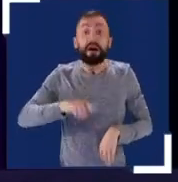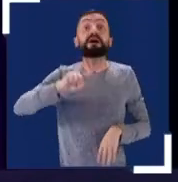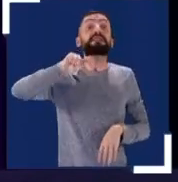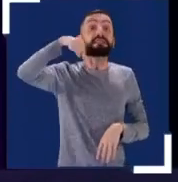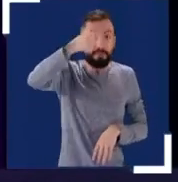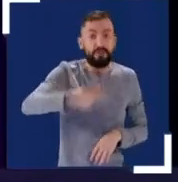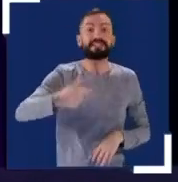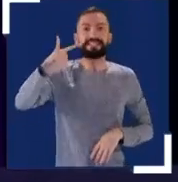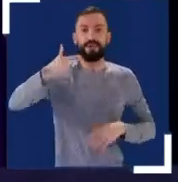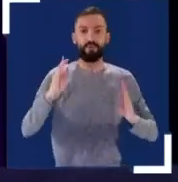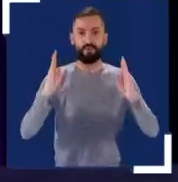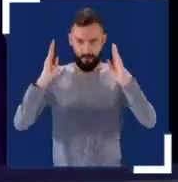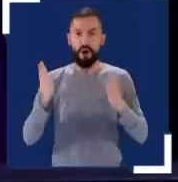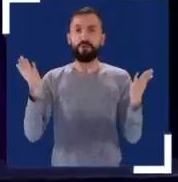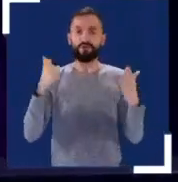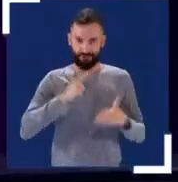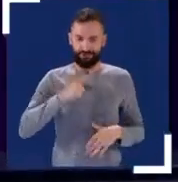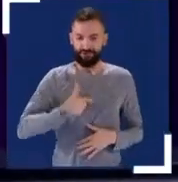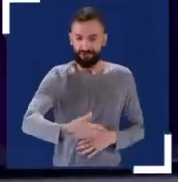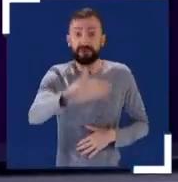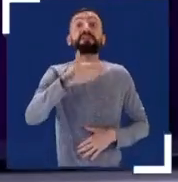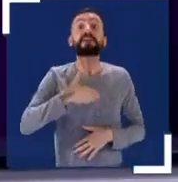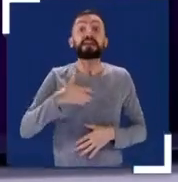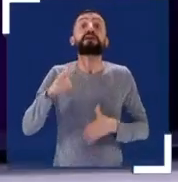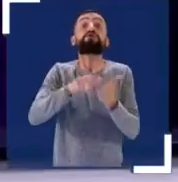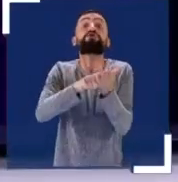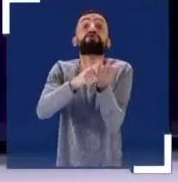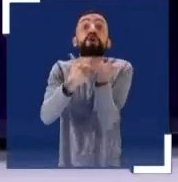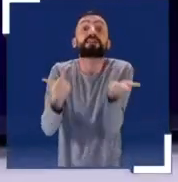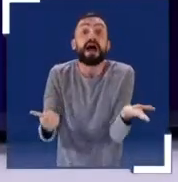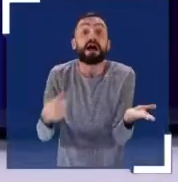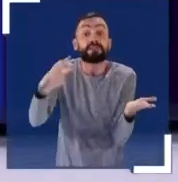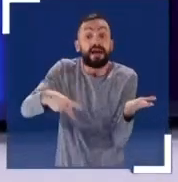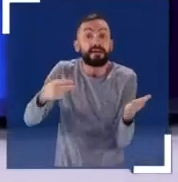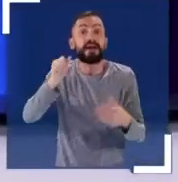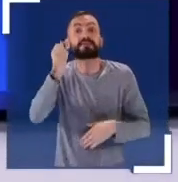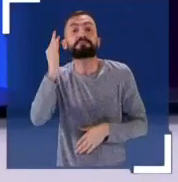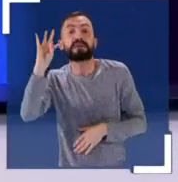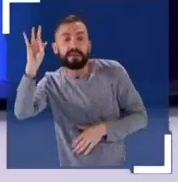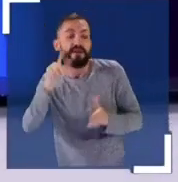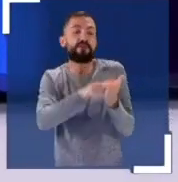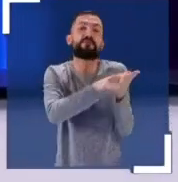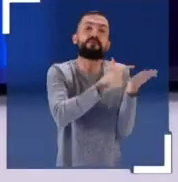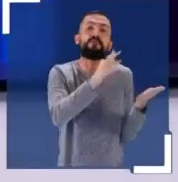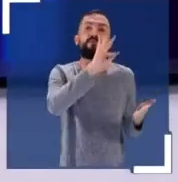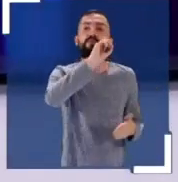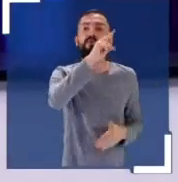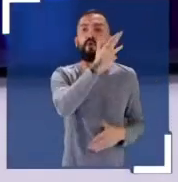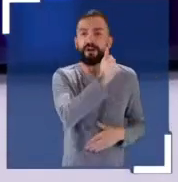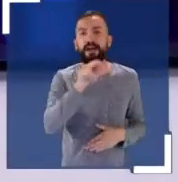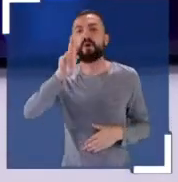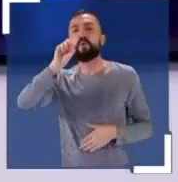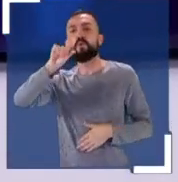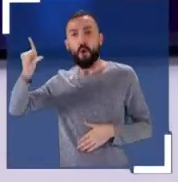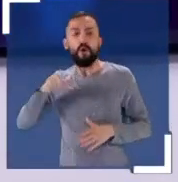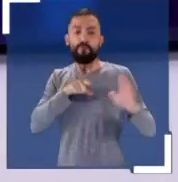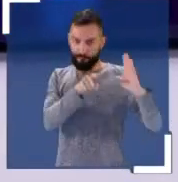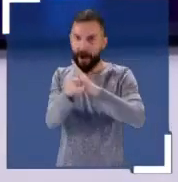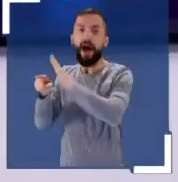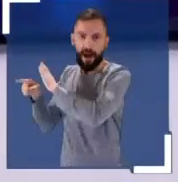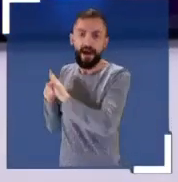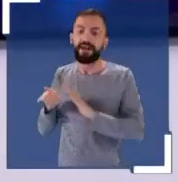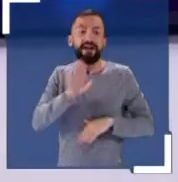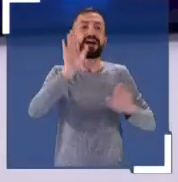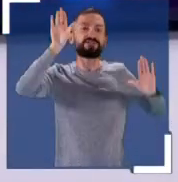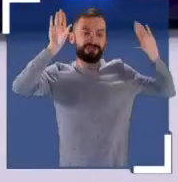do debate, logo mais, em que jornalistas do SBT, também da Folha de São Paulo e UOL, farão perguntas aos candidatos. Esse